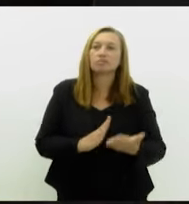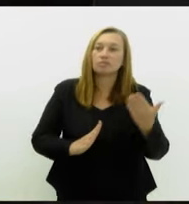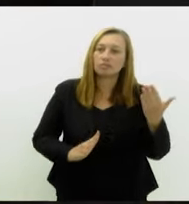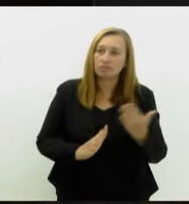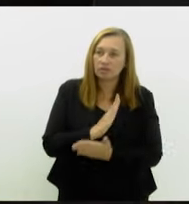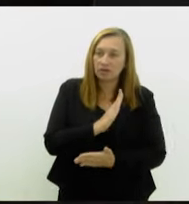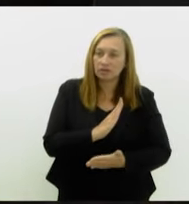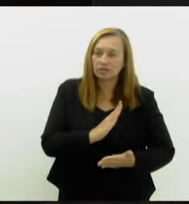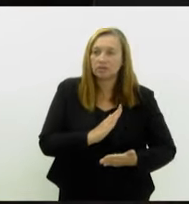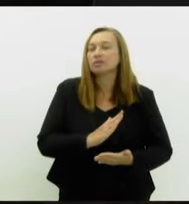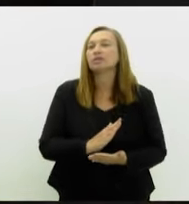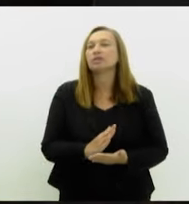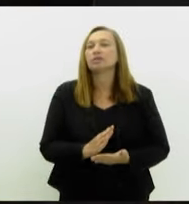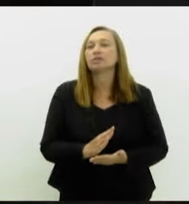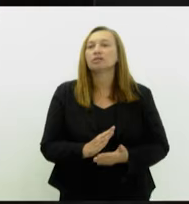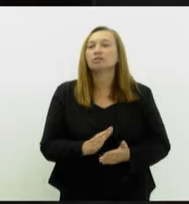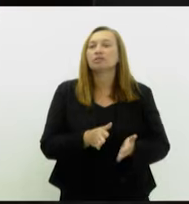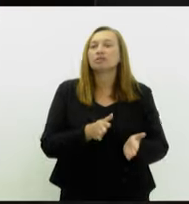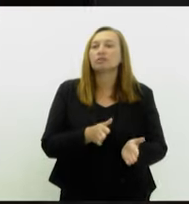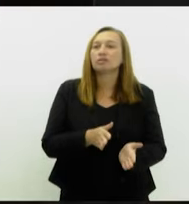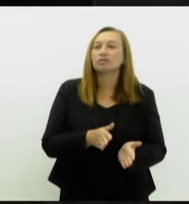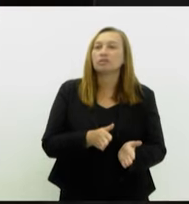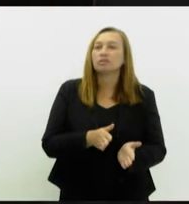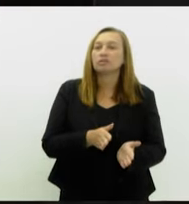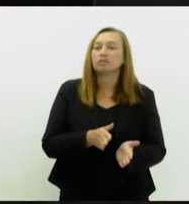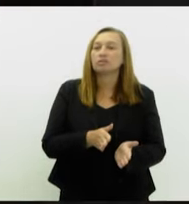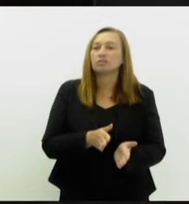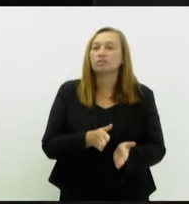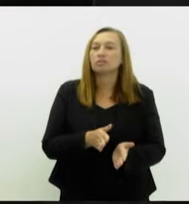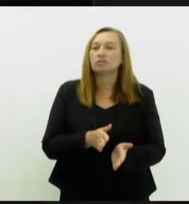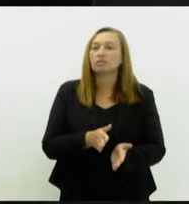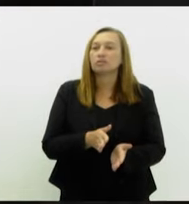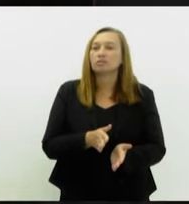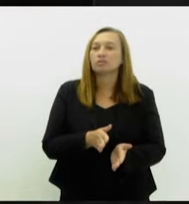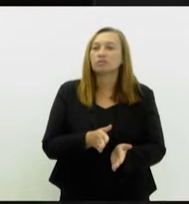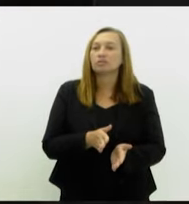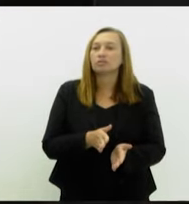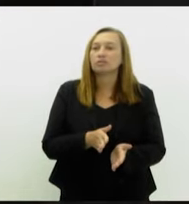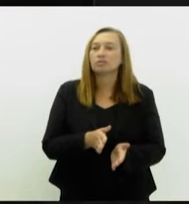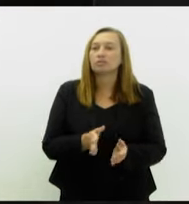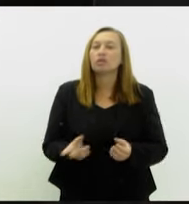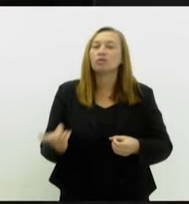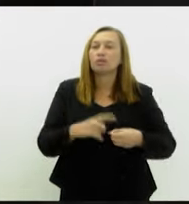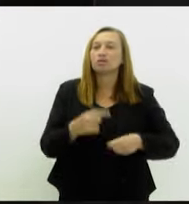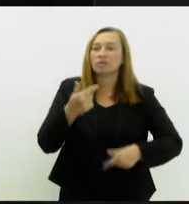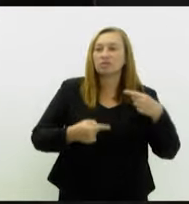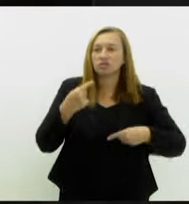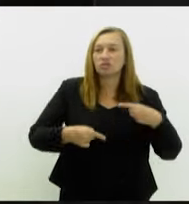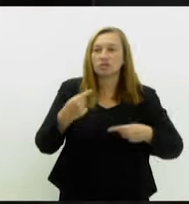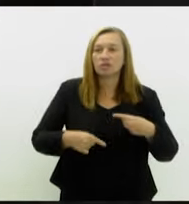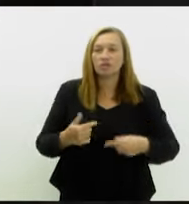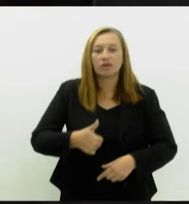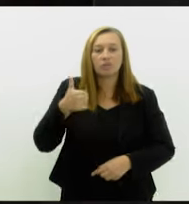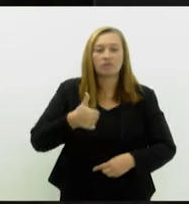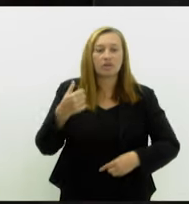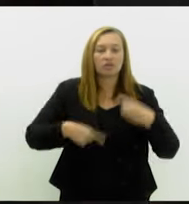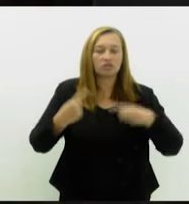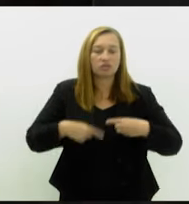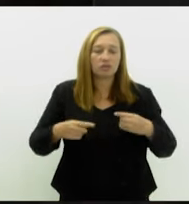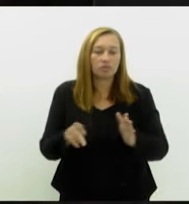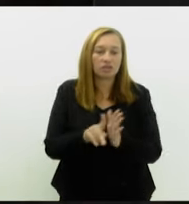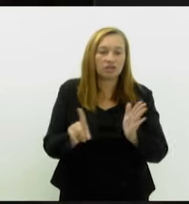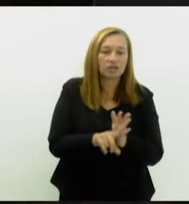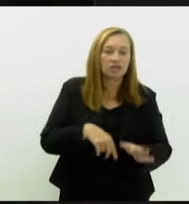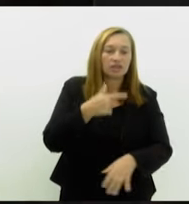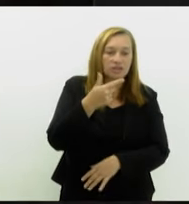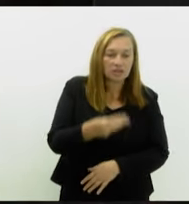como estão. Aprovado. Vai a redação do vencido. para a segunda discussão. Em primeira discussão, projeto de lei